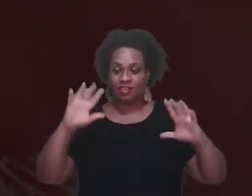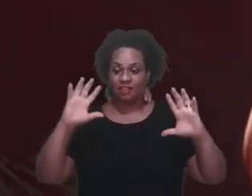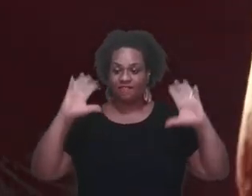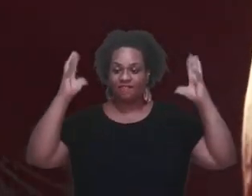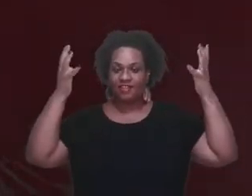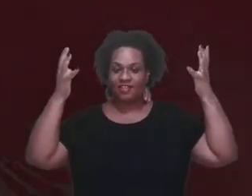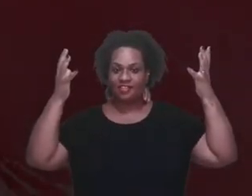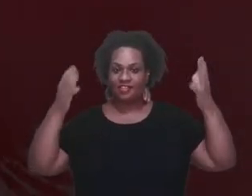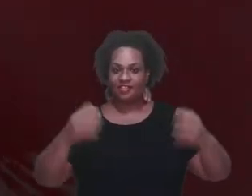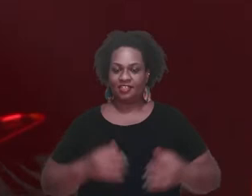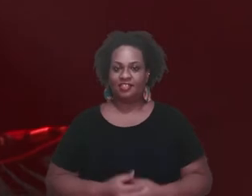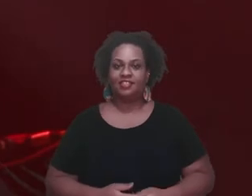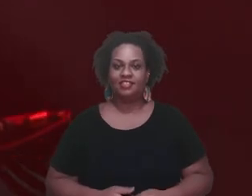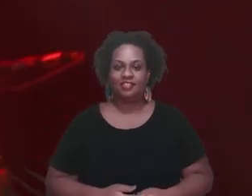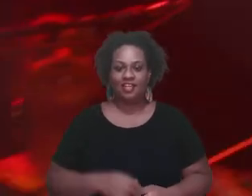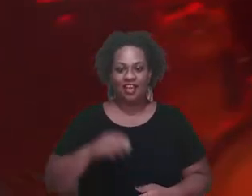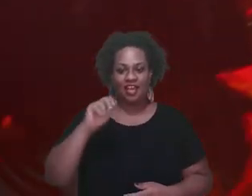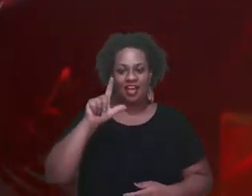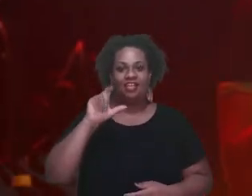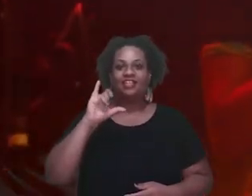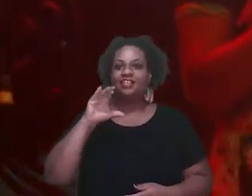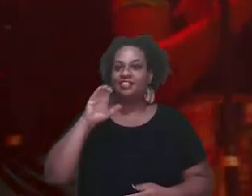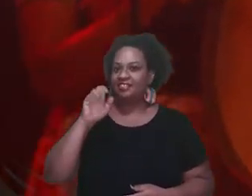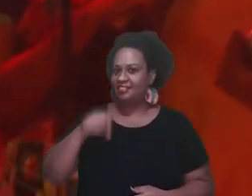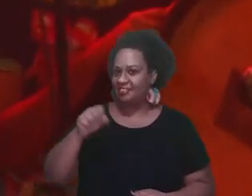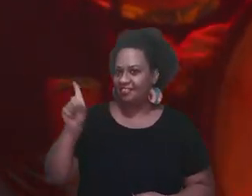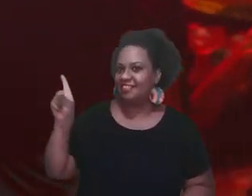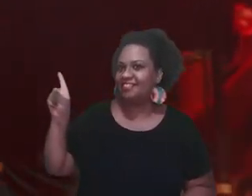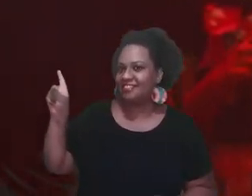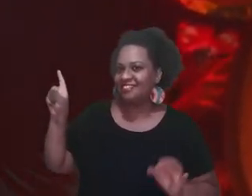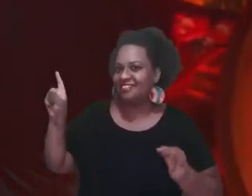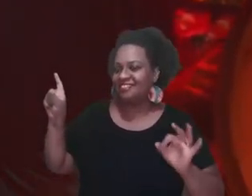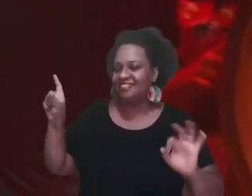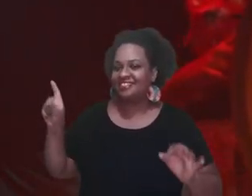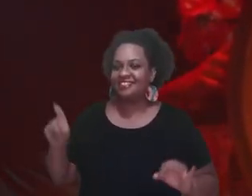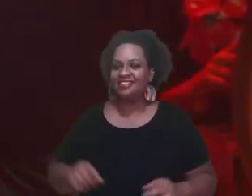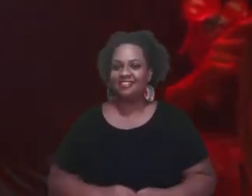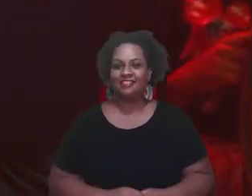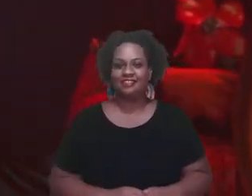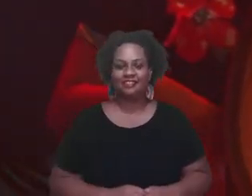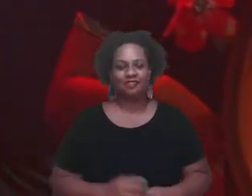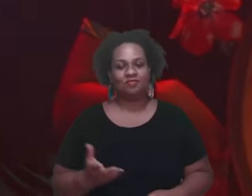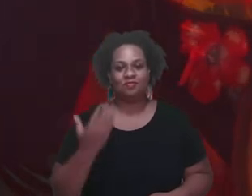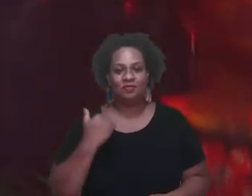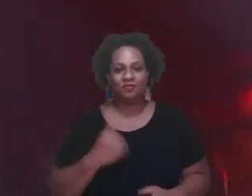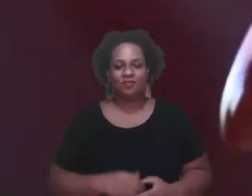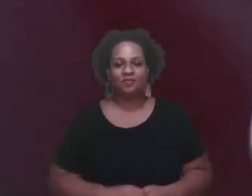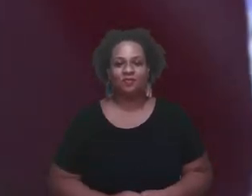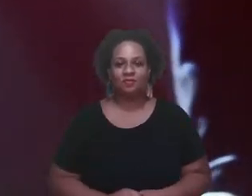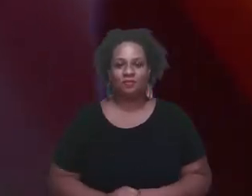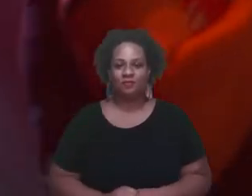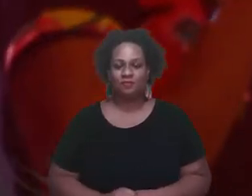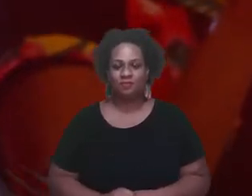festa junto com vocês Alice alô deixa você muito bem tá É isso aí mano vamos se